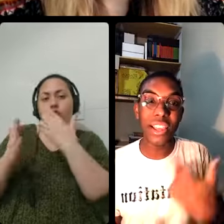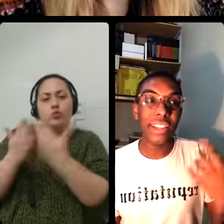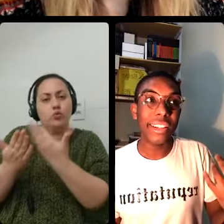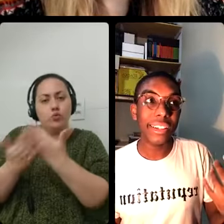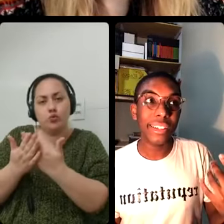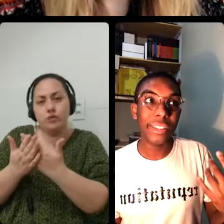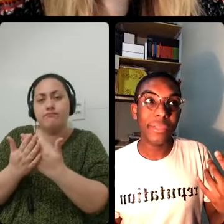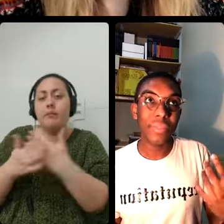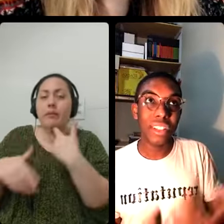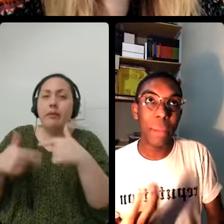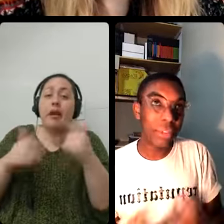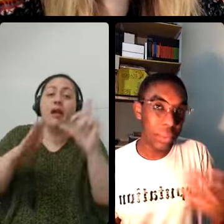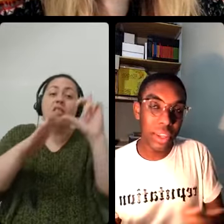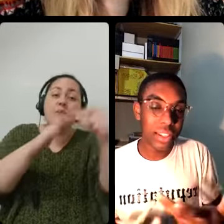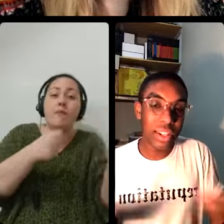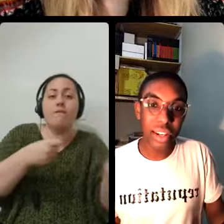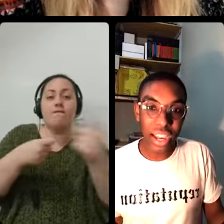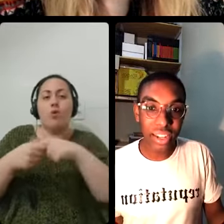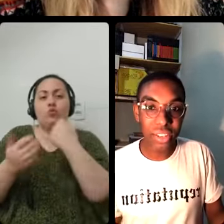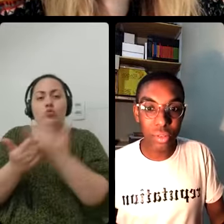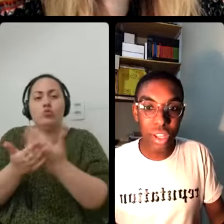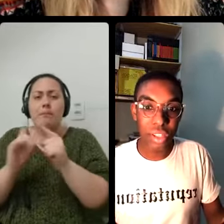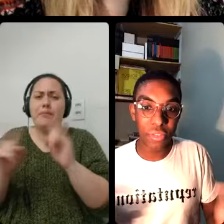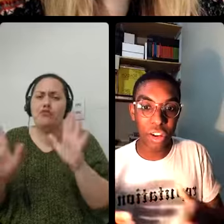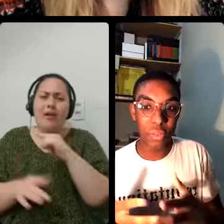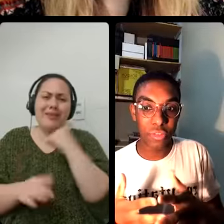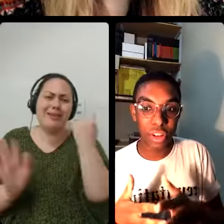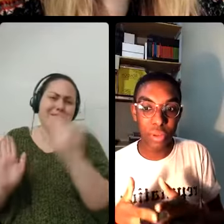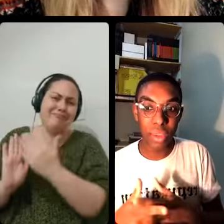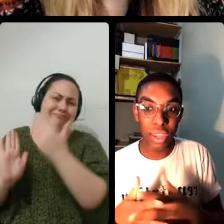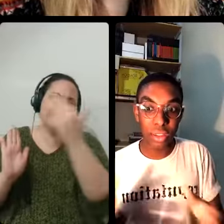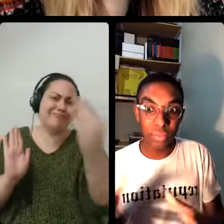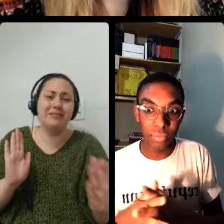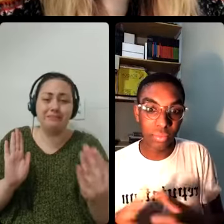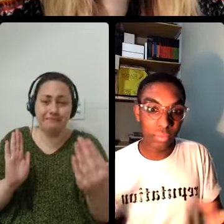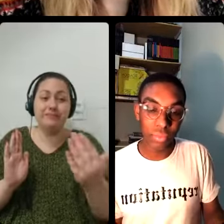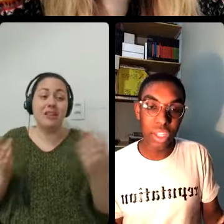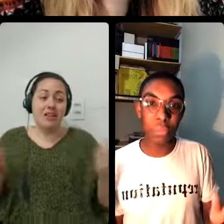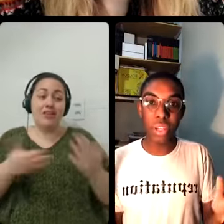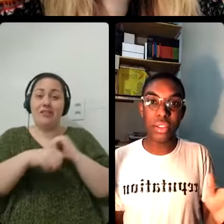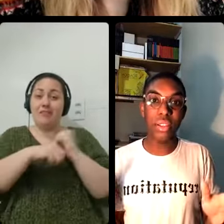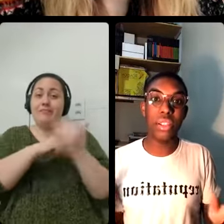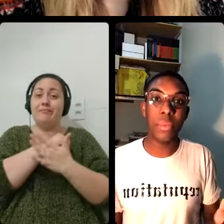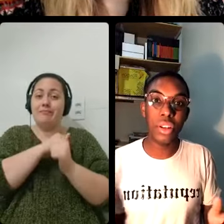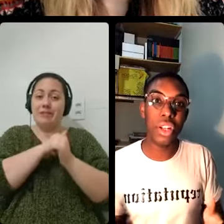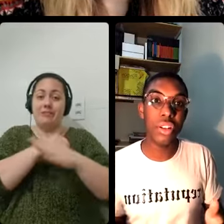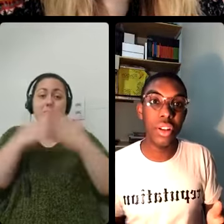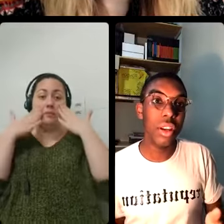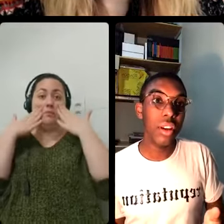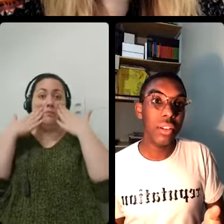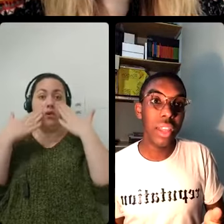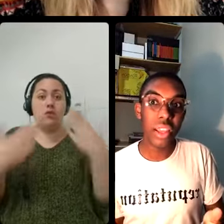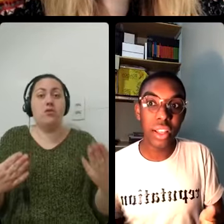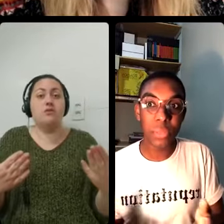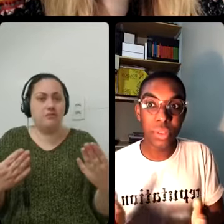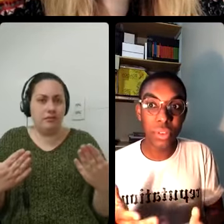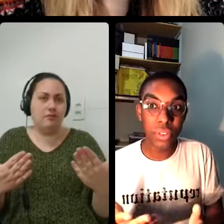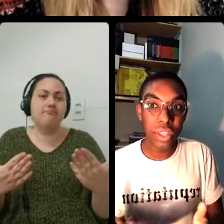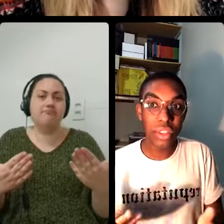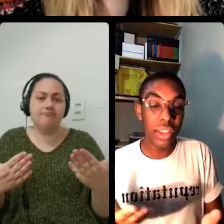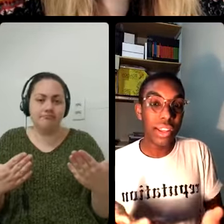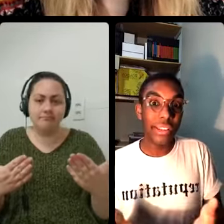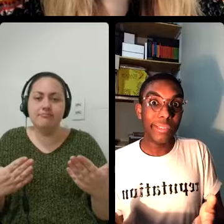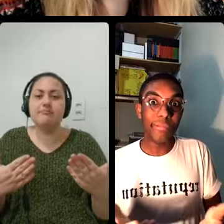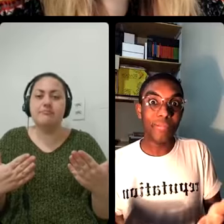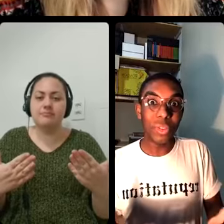né? A pandemia escancara isso dessa forma, de forma bem explícita assim pra gente, né? Das pessoas